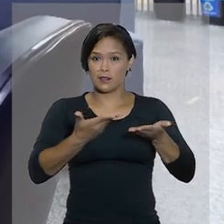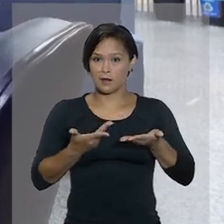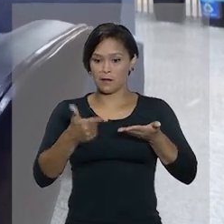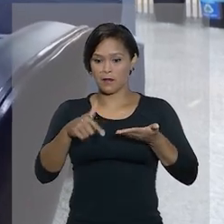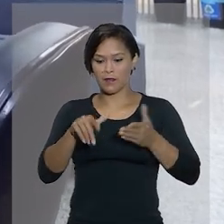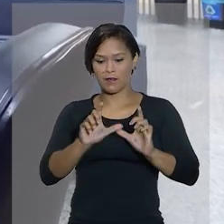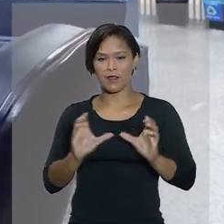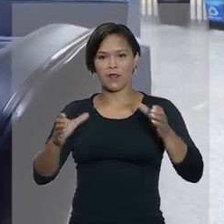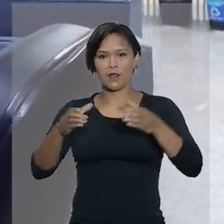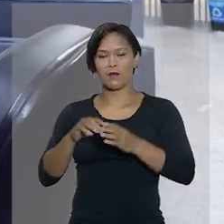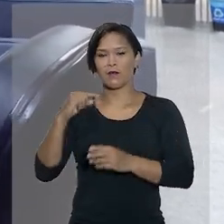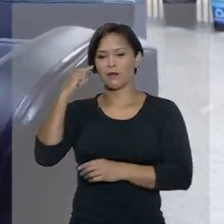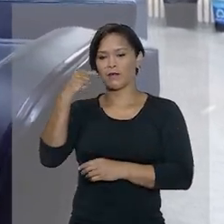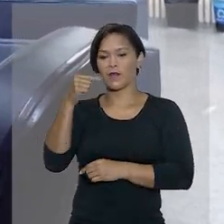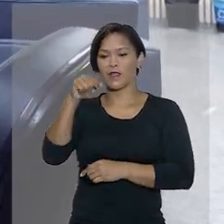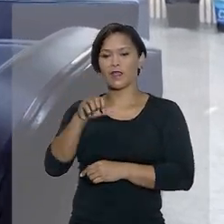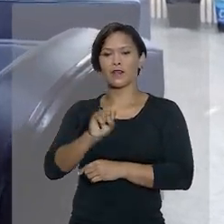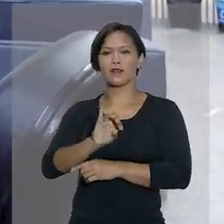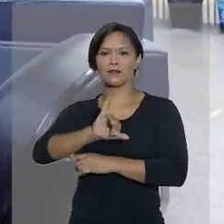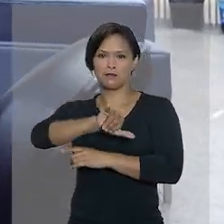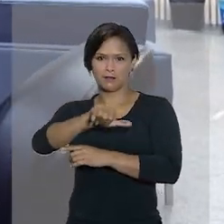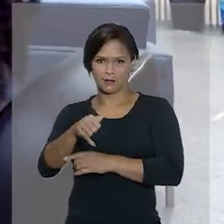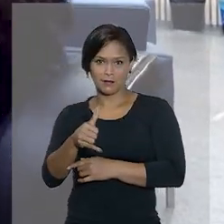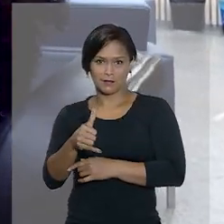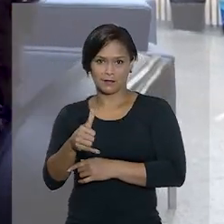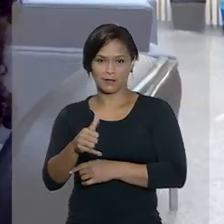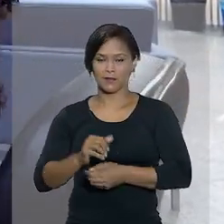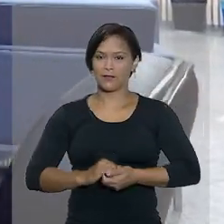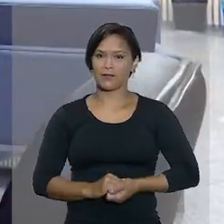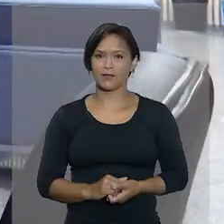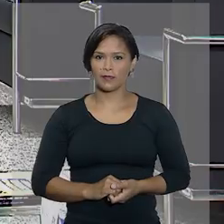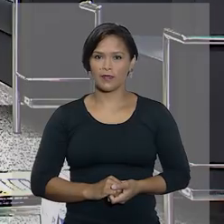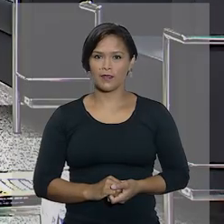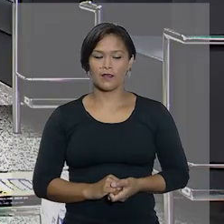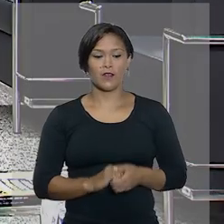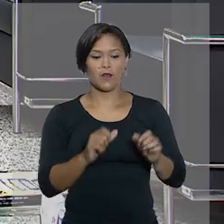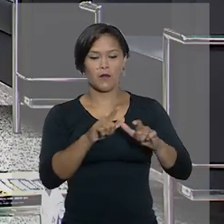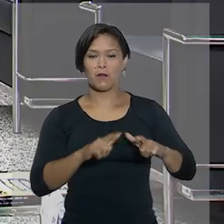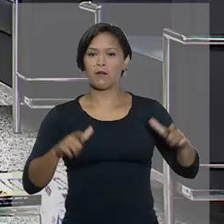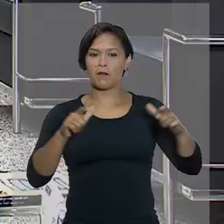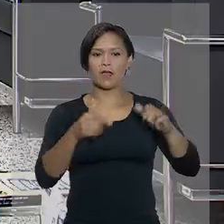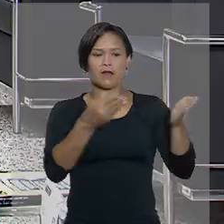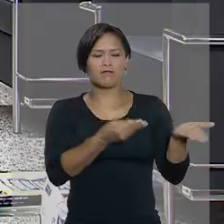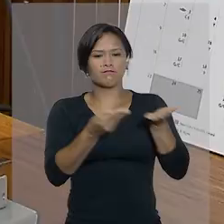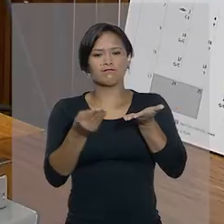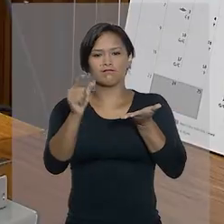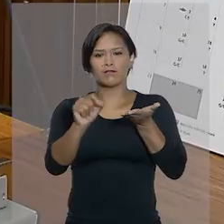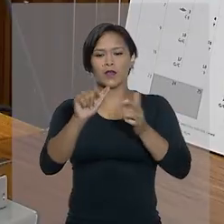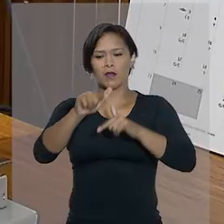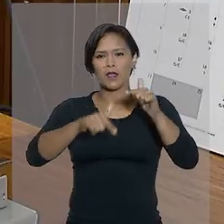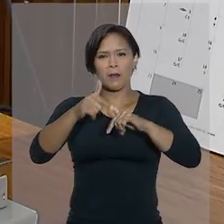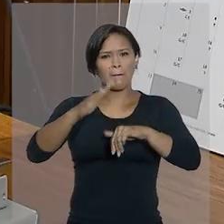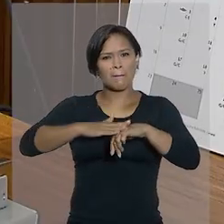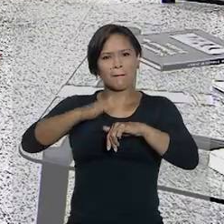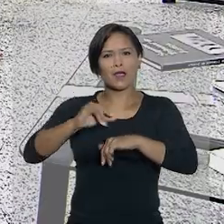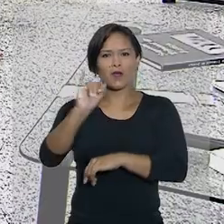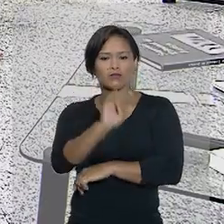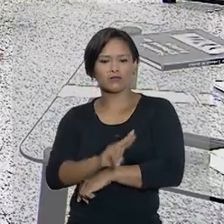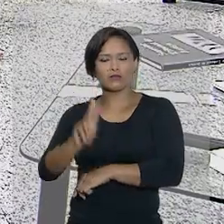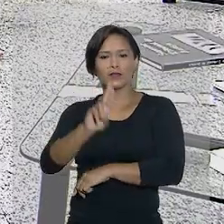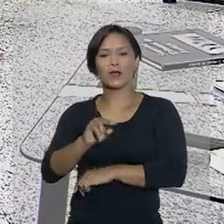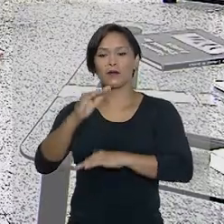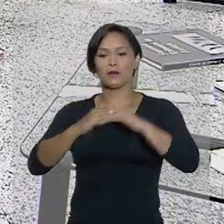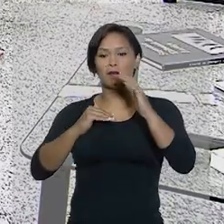bem-vindo ao espaço do advogado do Superior Tribunal de Justiça. O ambiente oferece os serviços mais utilizados